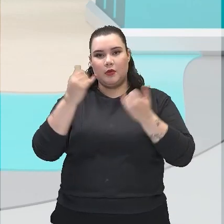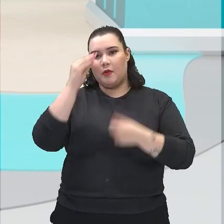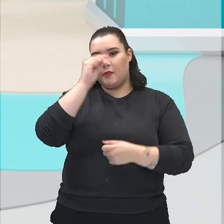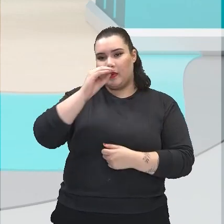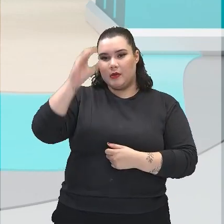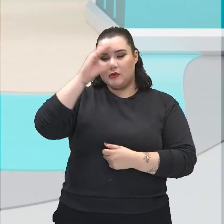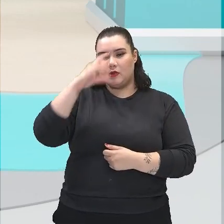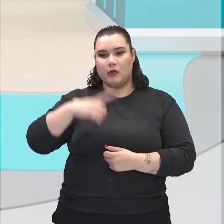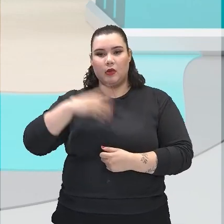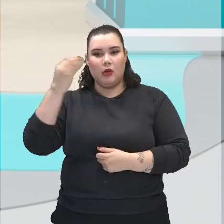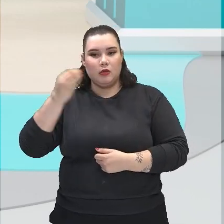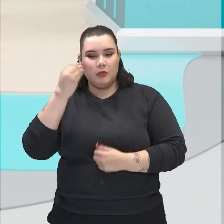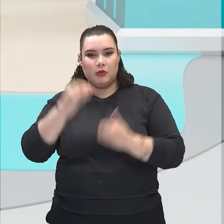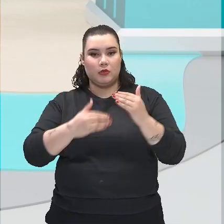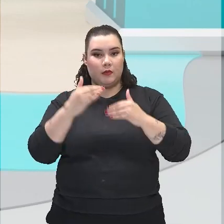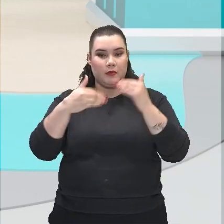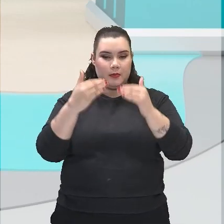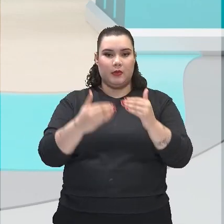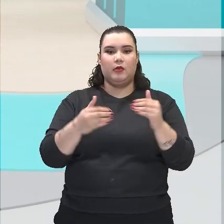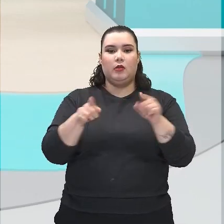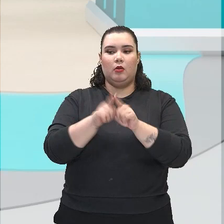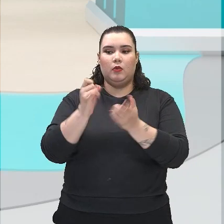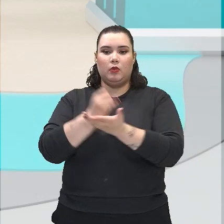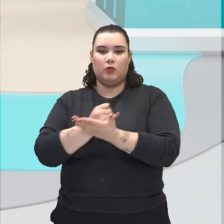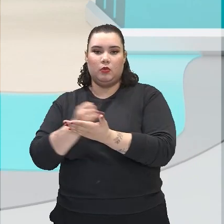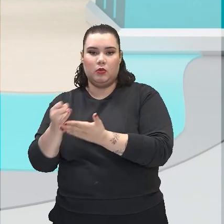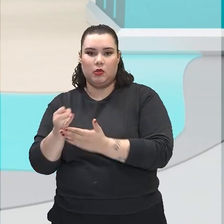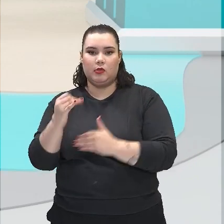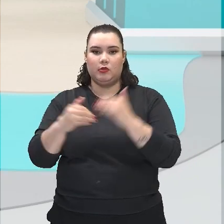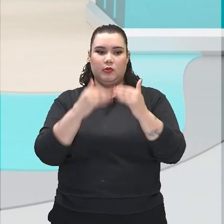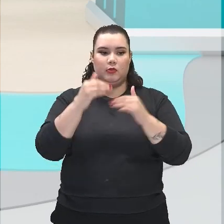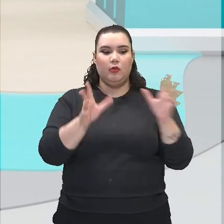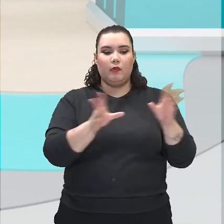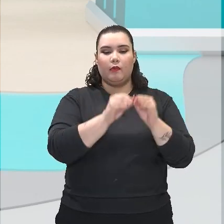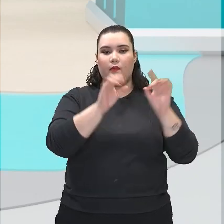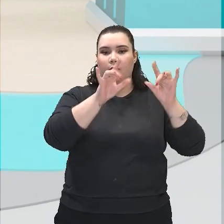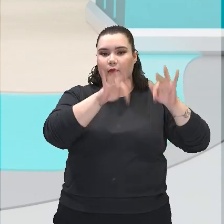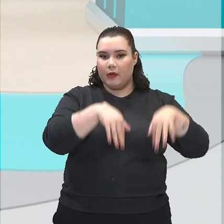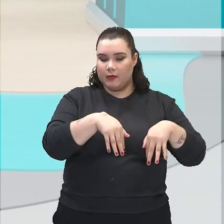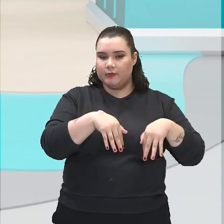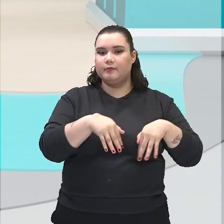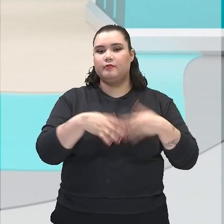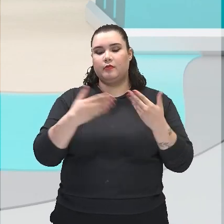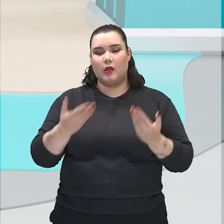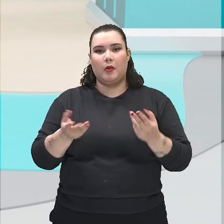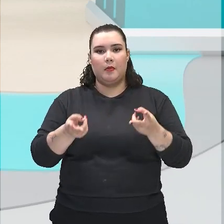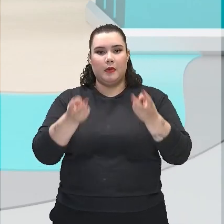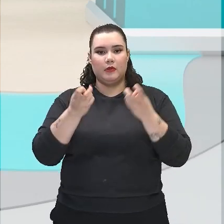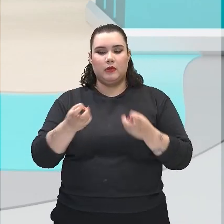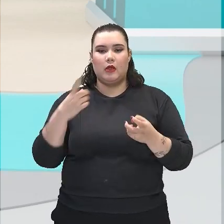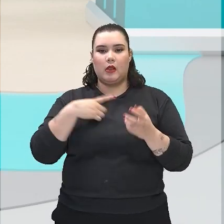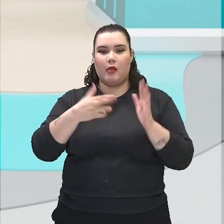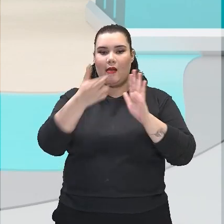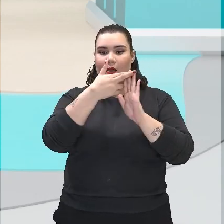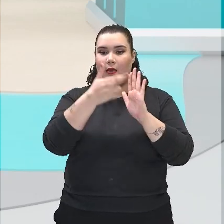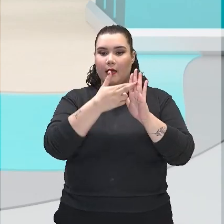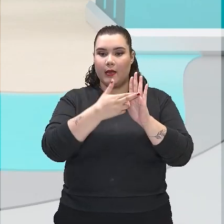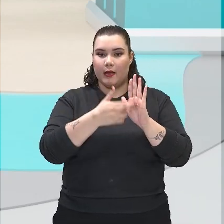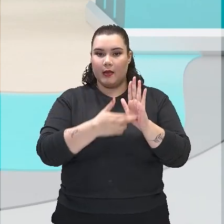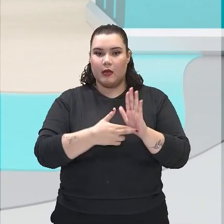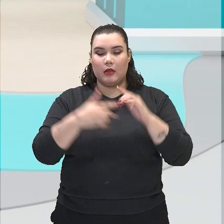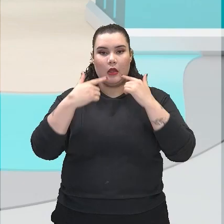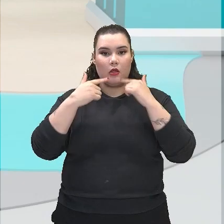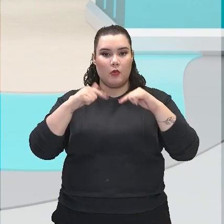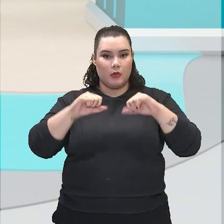verificar o desenvolvimento dele com a introdução, desenvolvimento, a conclusão, percebemos aí as marcas